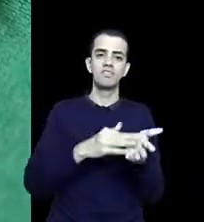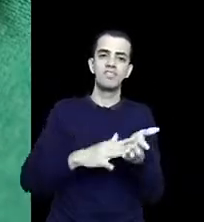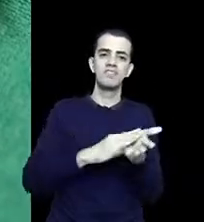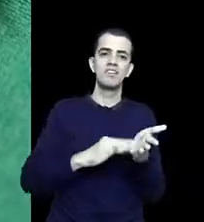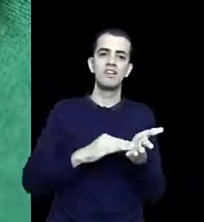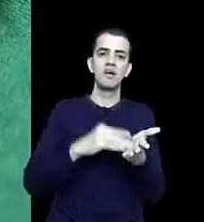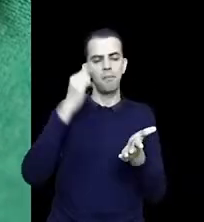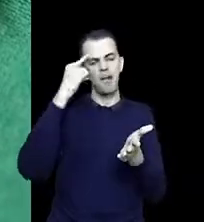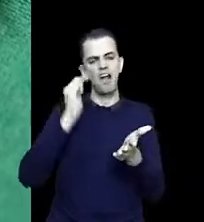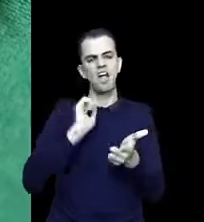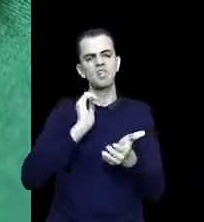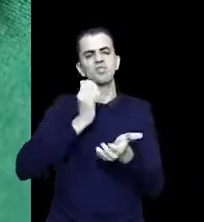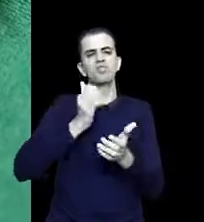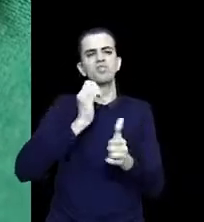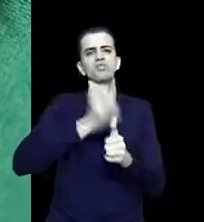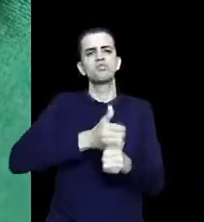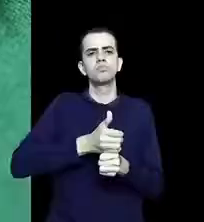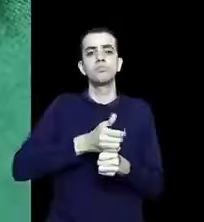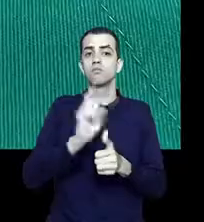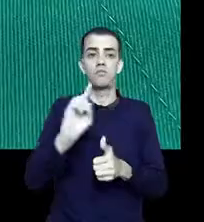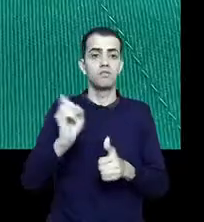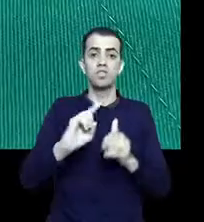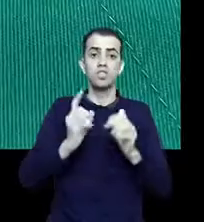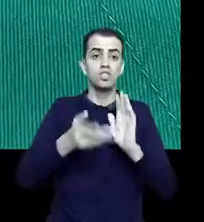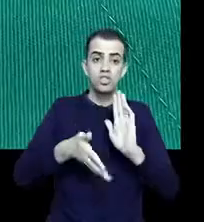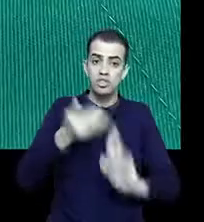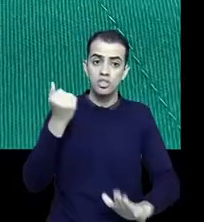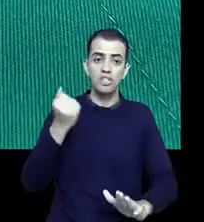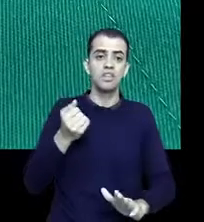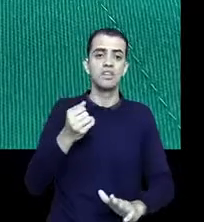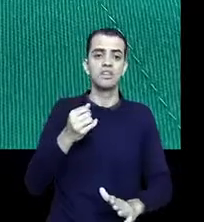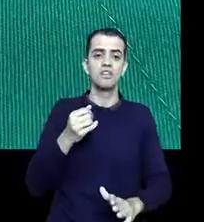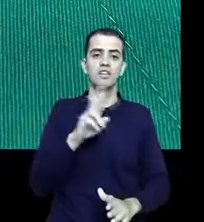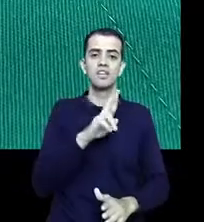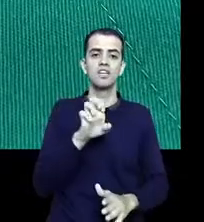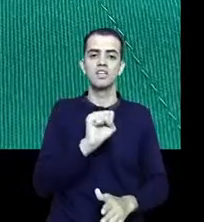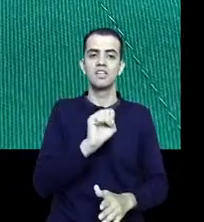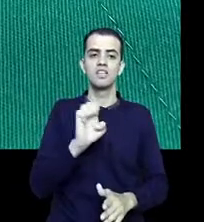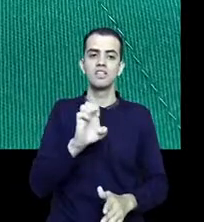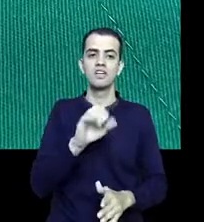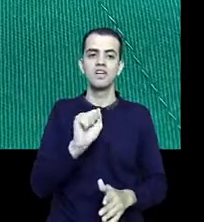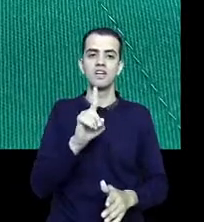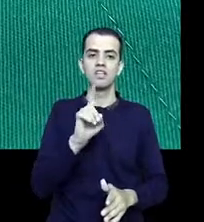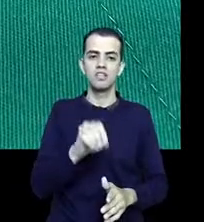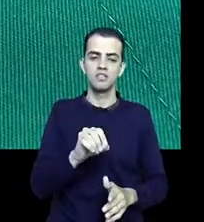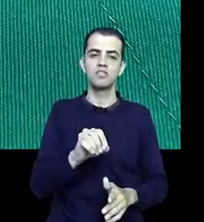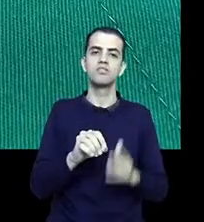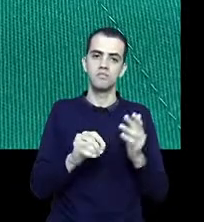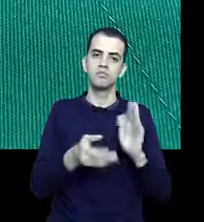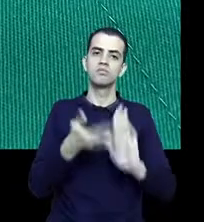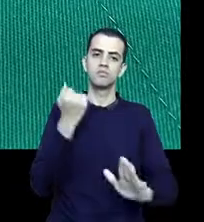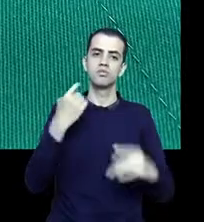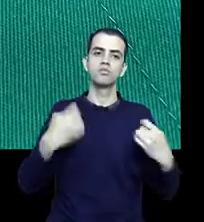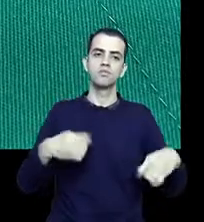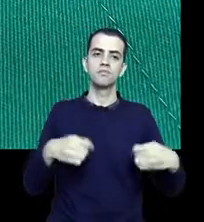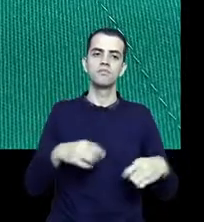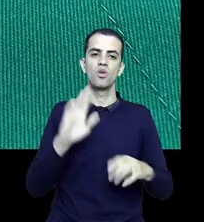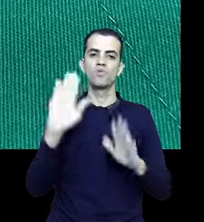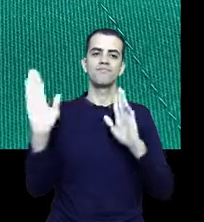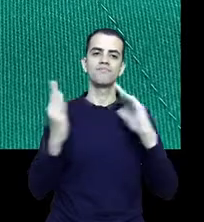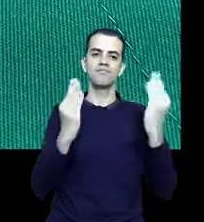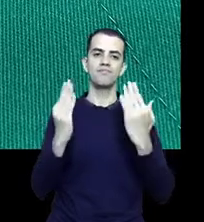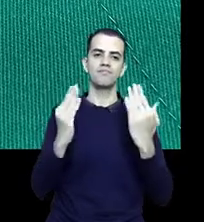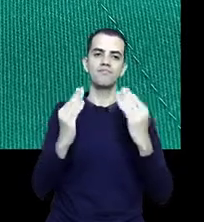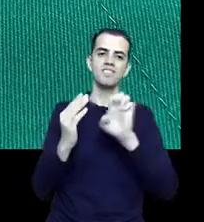ser substituído, e sim para ser ressecado, né? Então, aqui, ó, olhando bem o modelo comparativamente com o